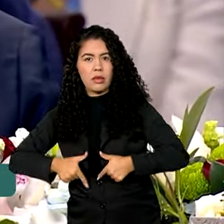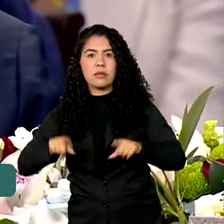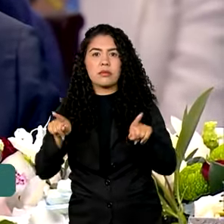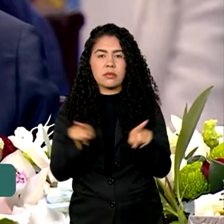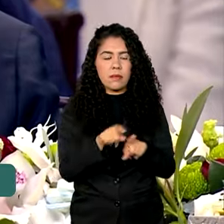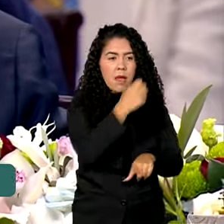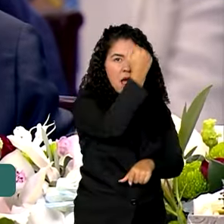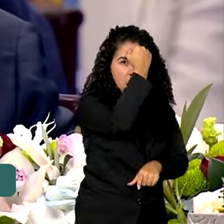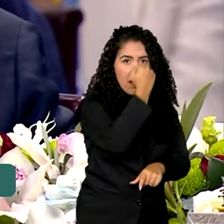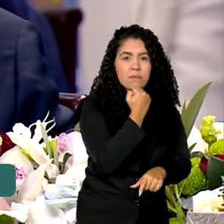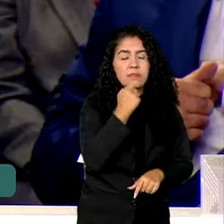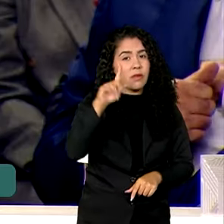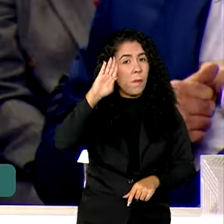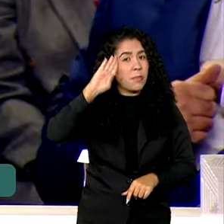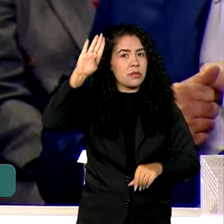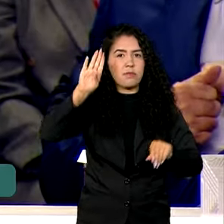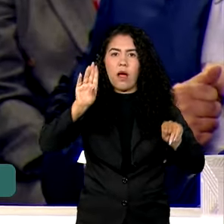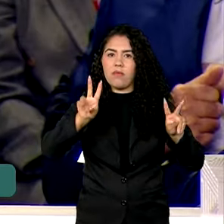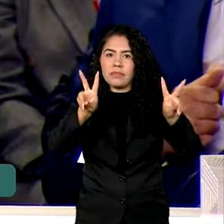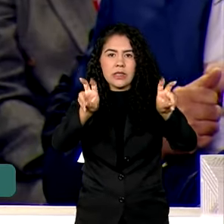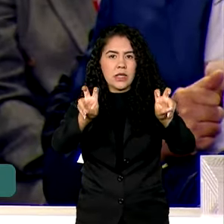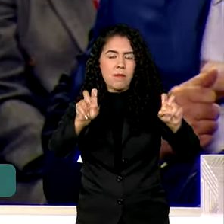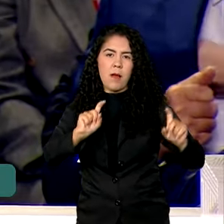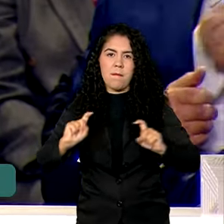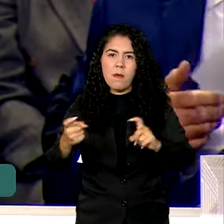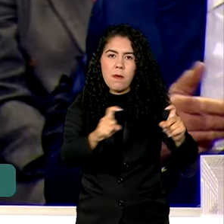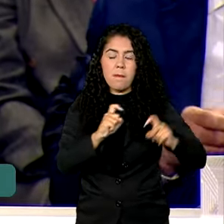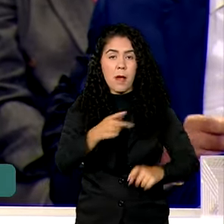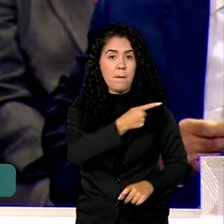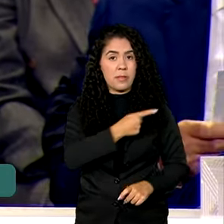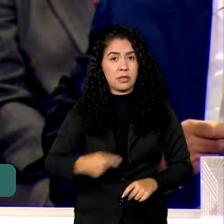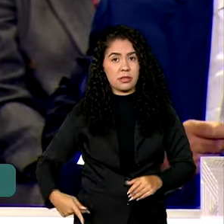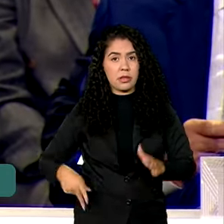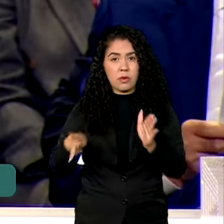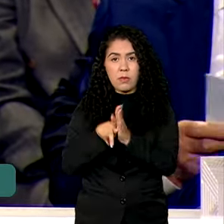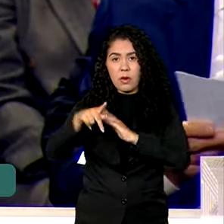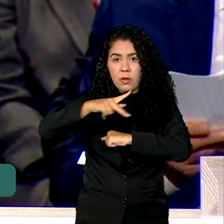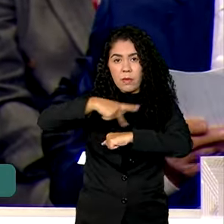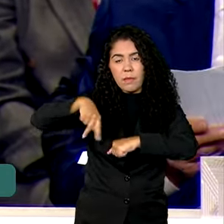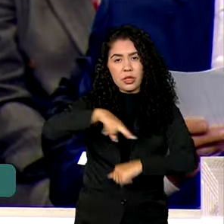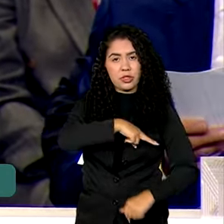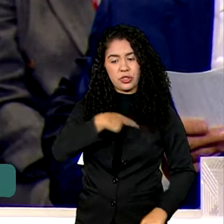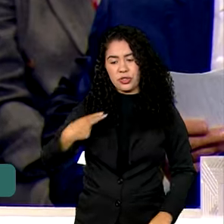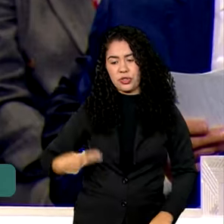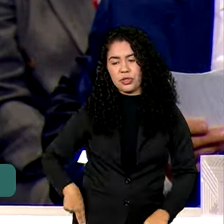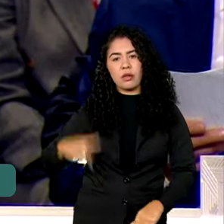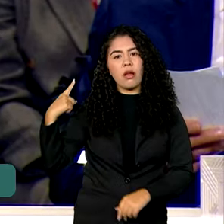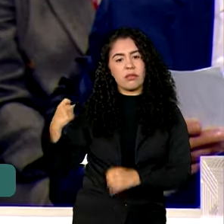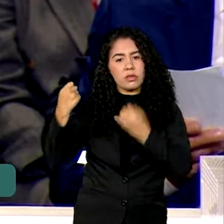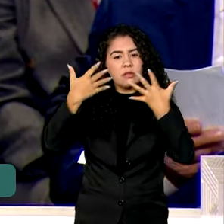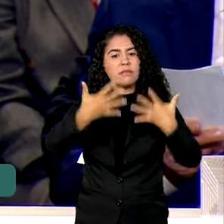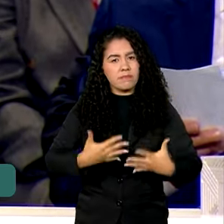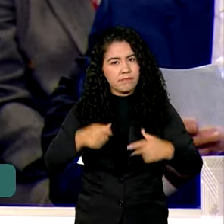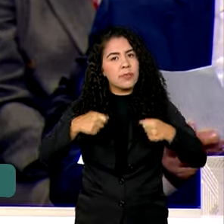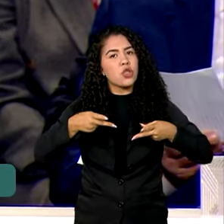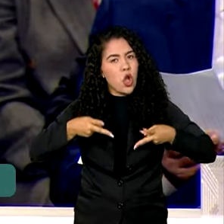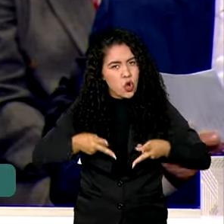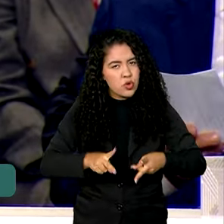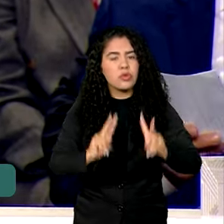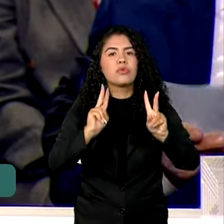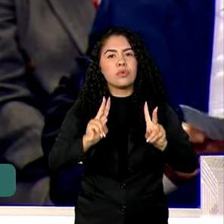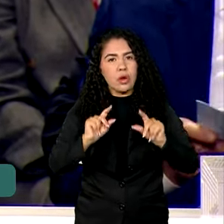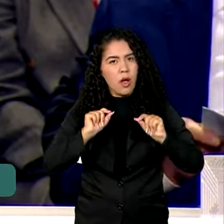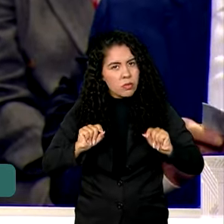principais assuntos do encontro. O presidente da China, Xi Jinping, afirmou que é preciso continuar trabalhando para promover